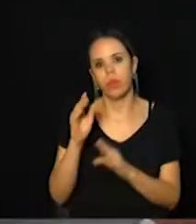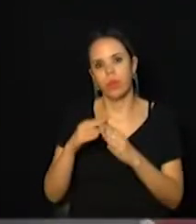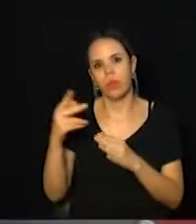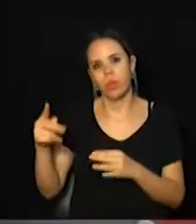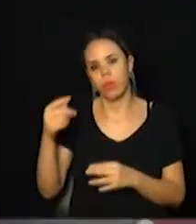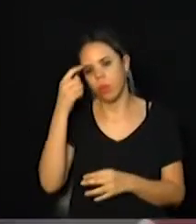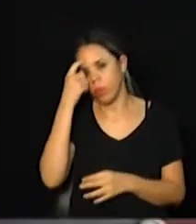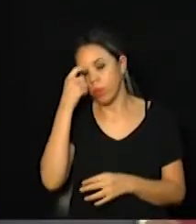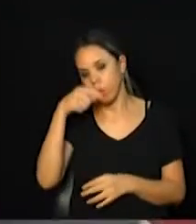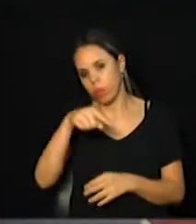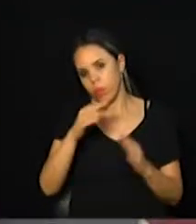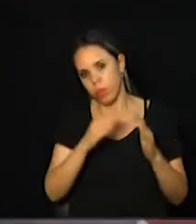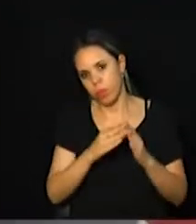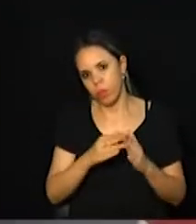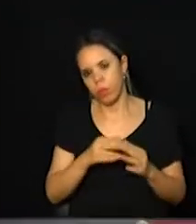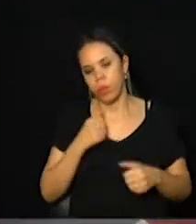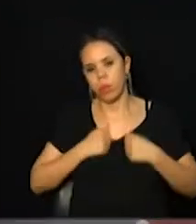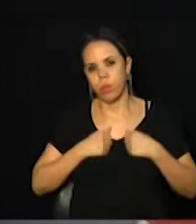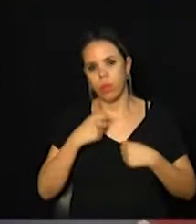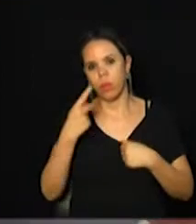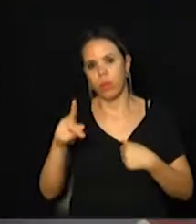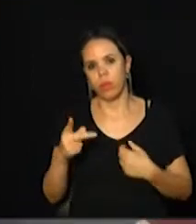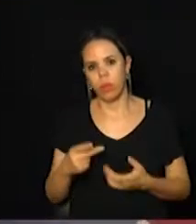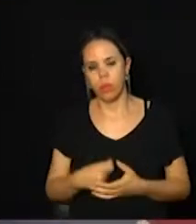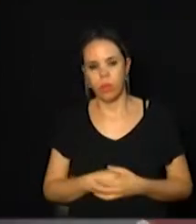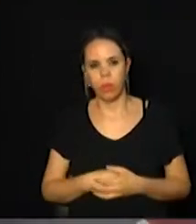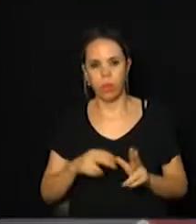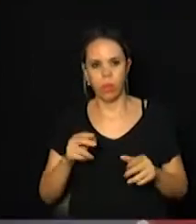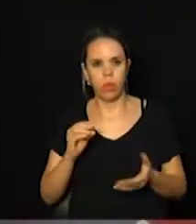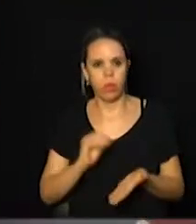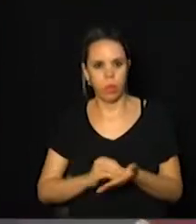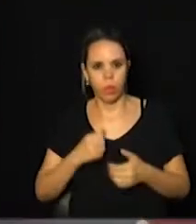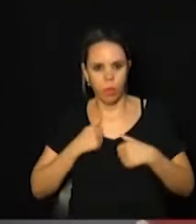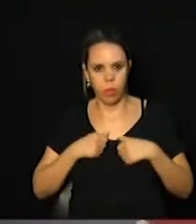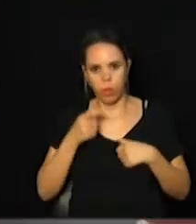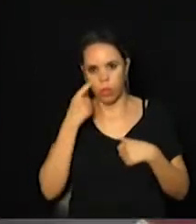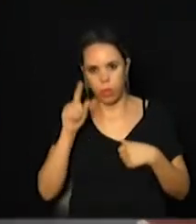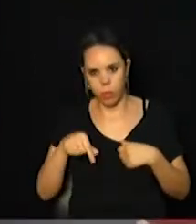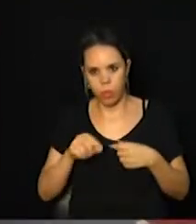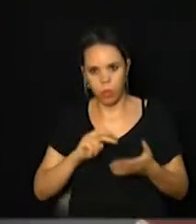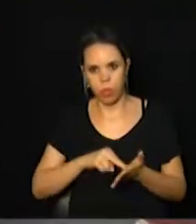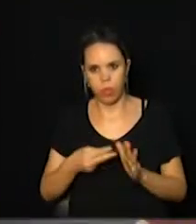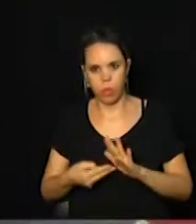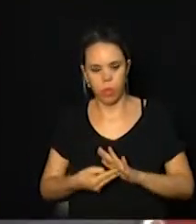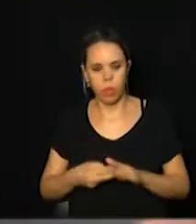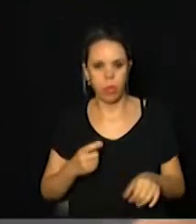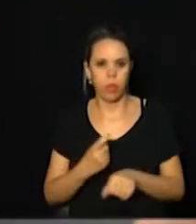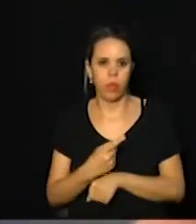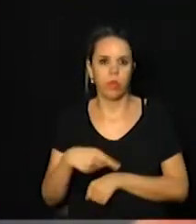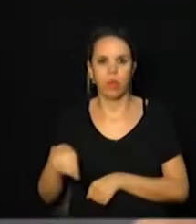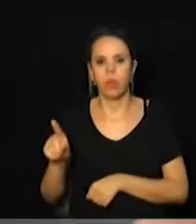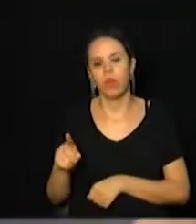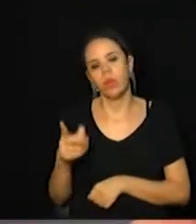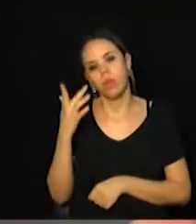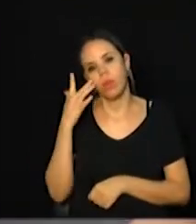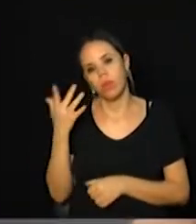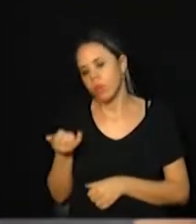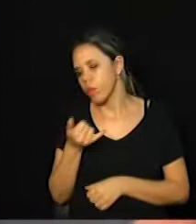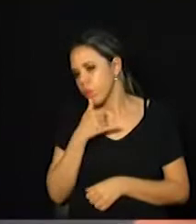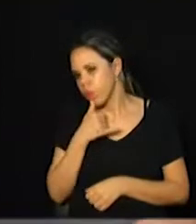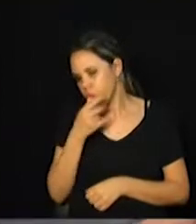mora eu vou lá na sua casa tomar banho você nunca ficou sem tomar banho você vai ver nós vamos cobrir vamos lá e pegou a chave